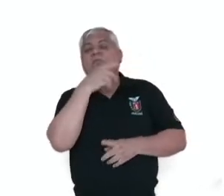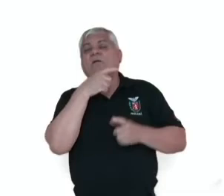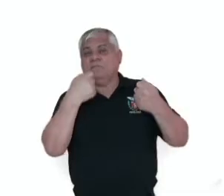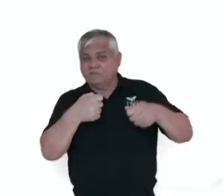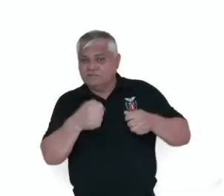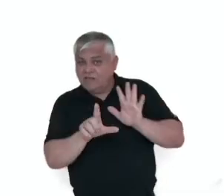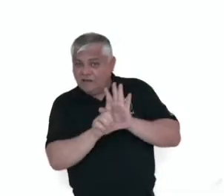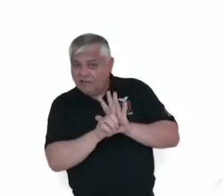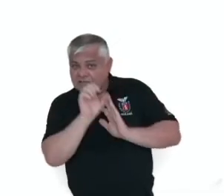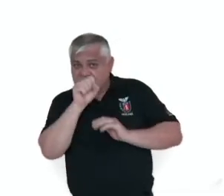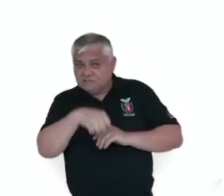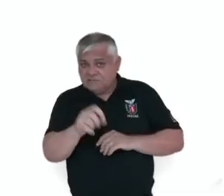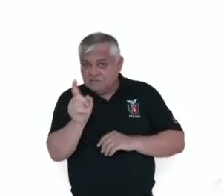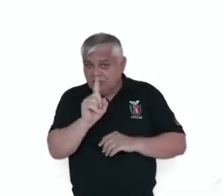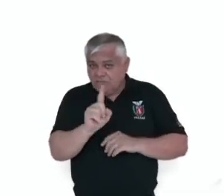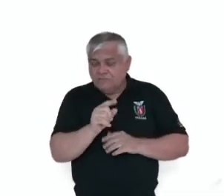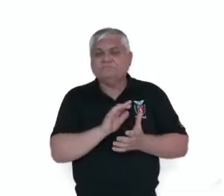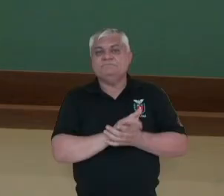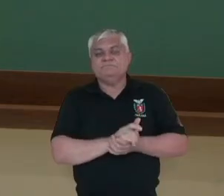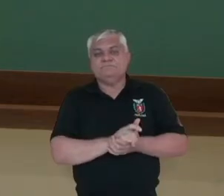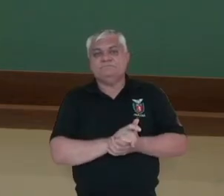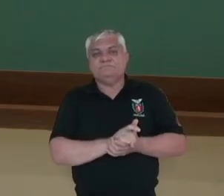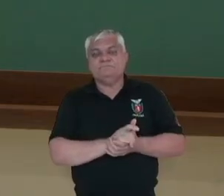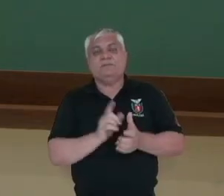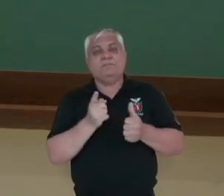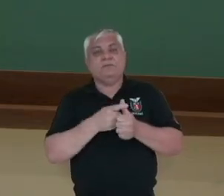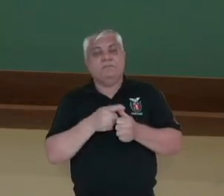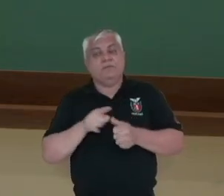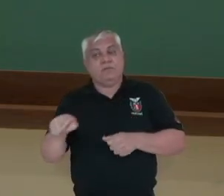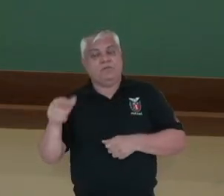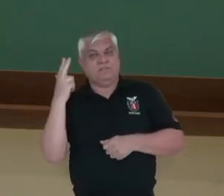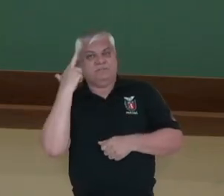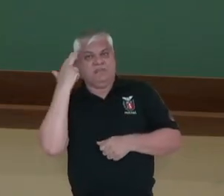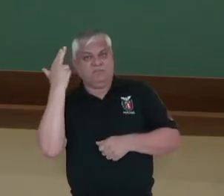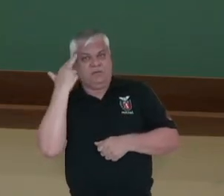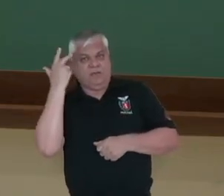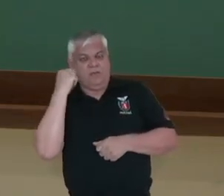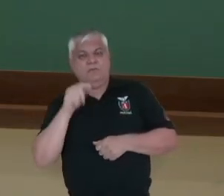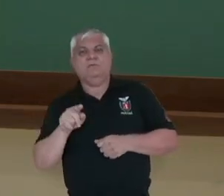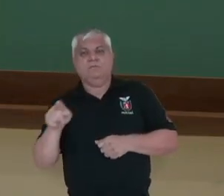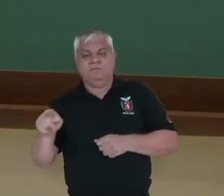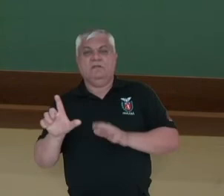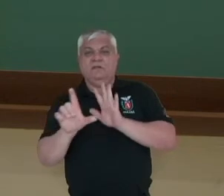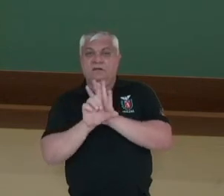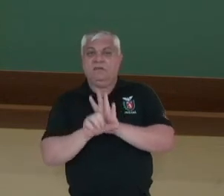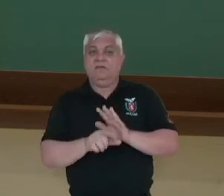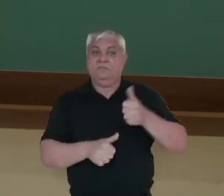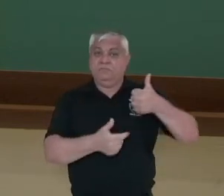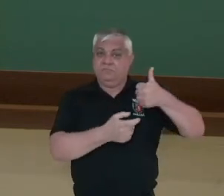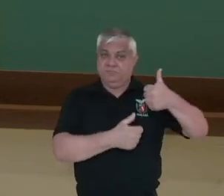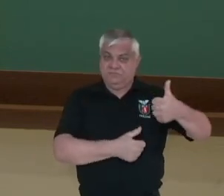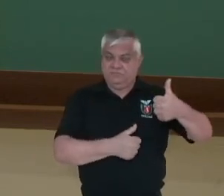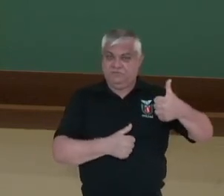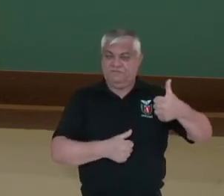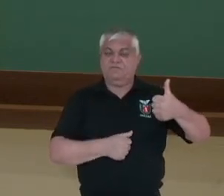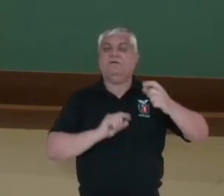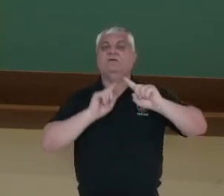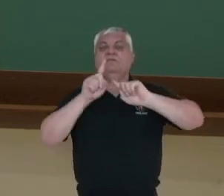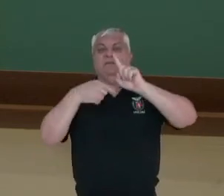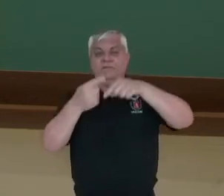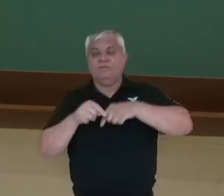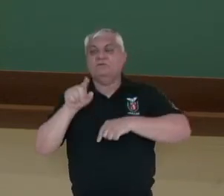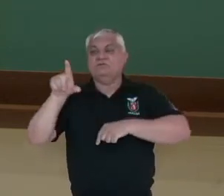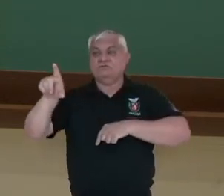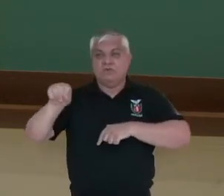necessidade desta lei, tá? Então, primeiro, diferenciar lei natural e lei positiva, depois escolher